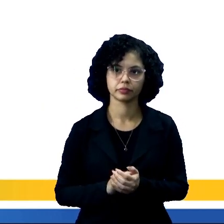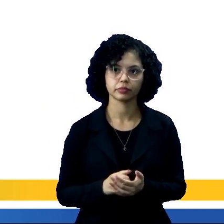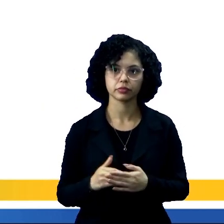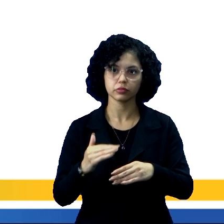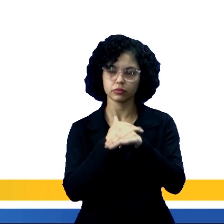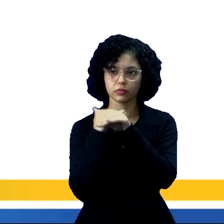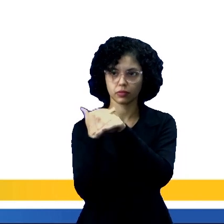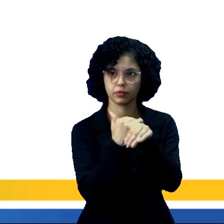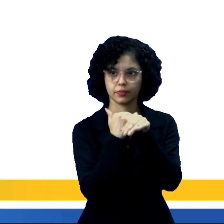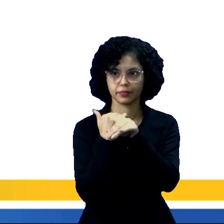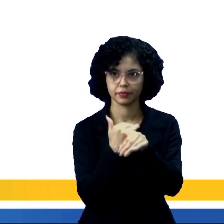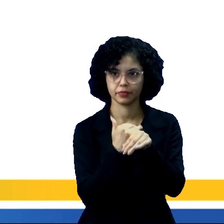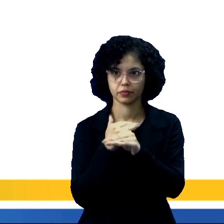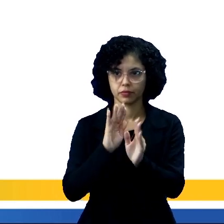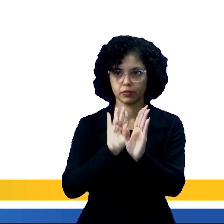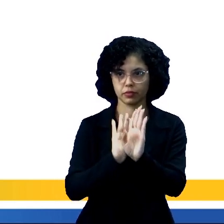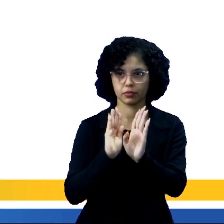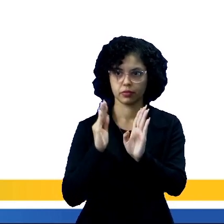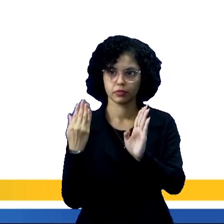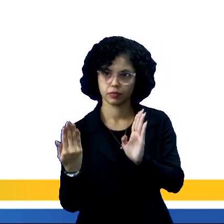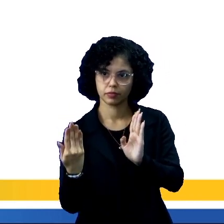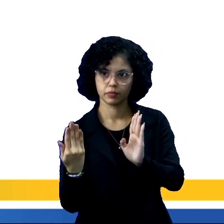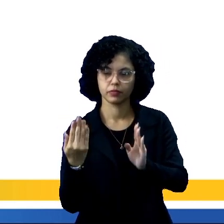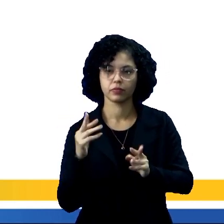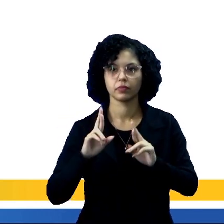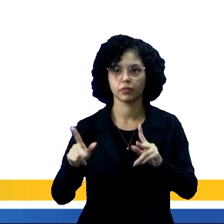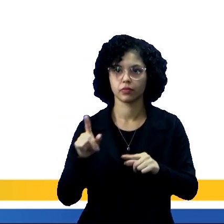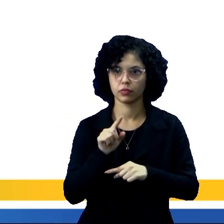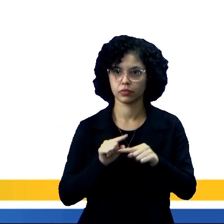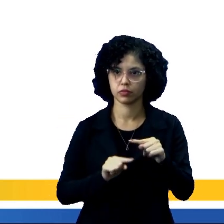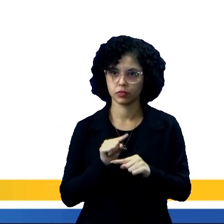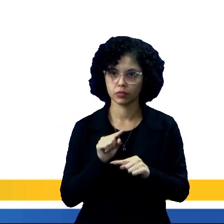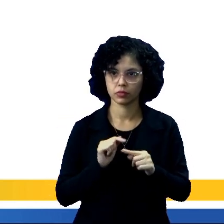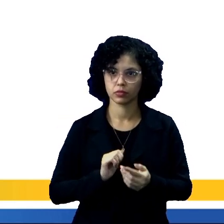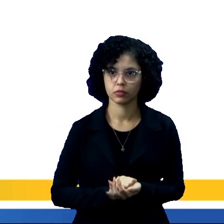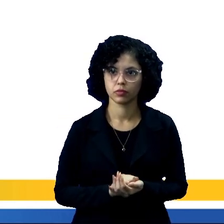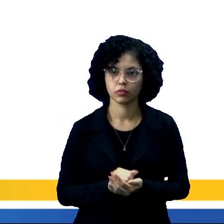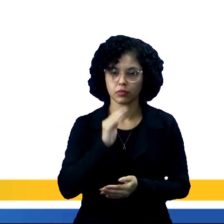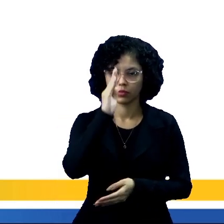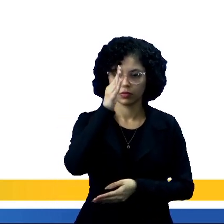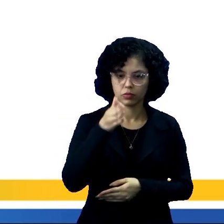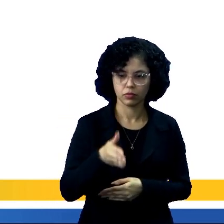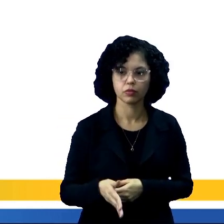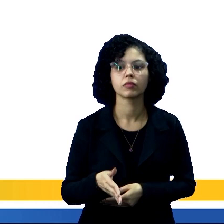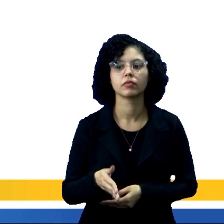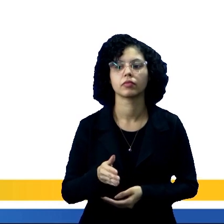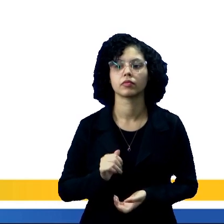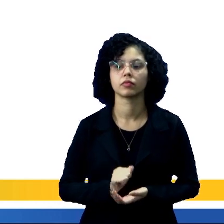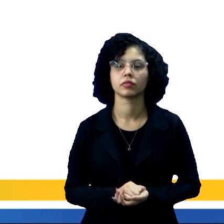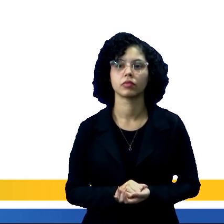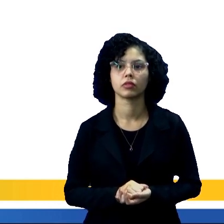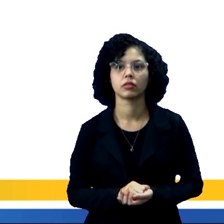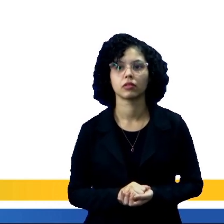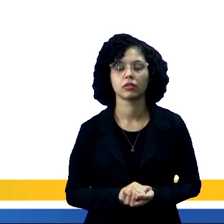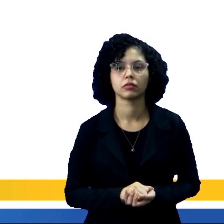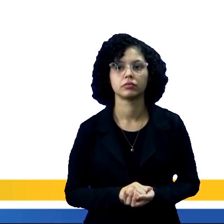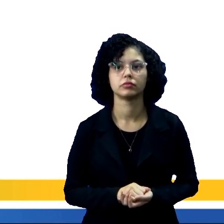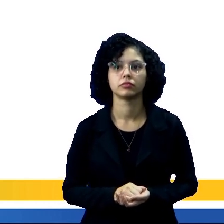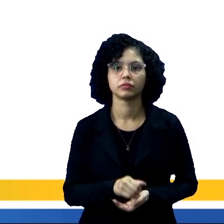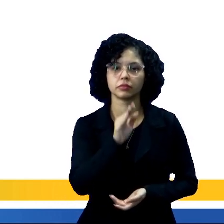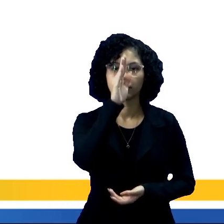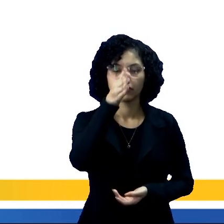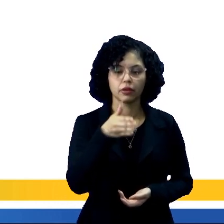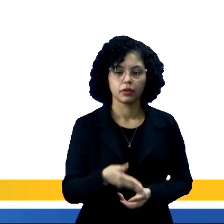Em conclusão, um eixo de simetria divide a forma ao meio e essas